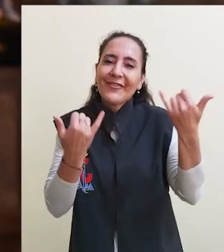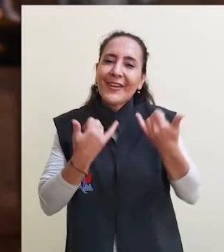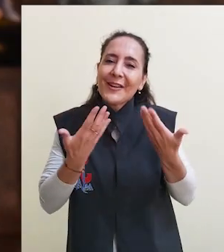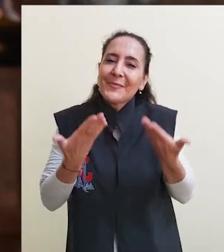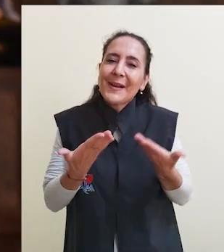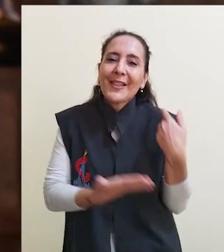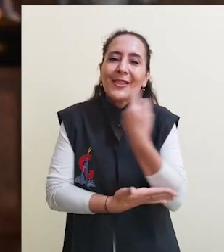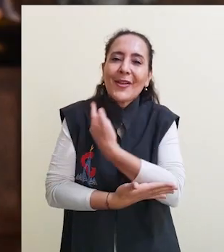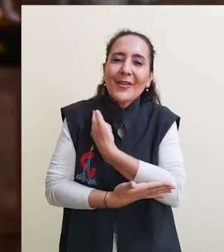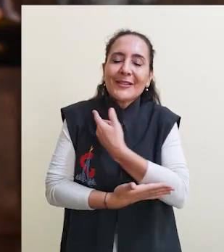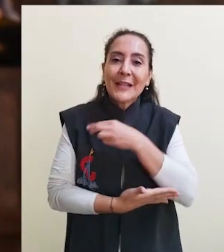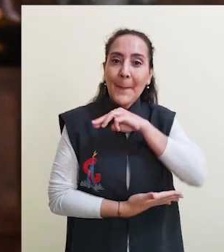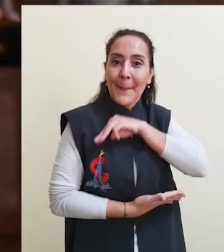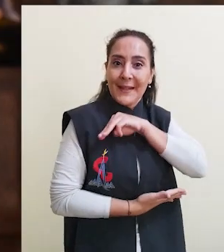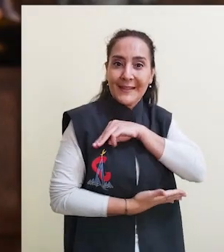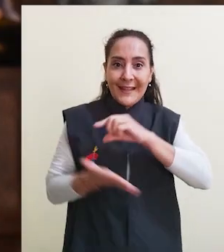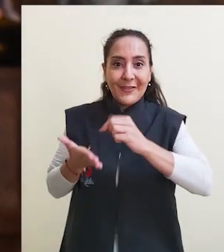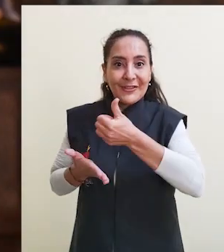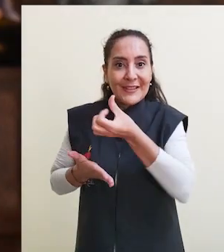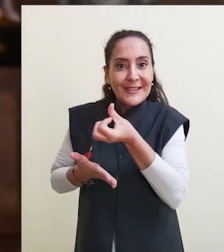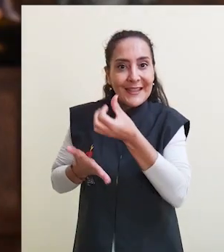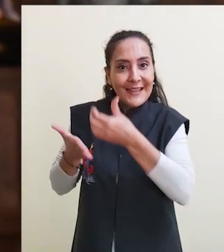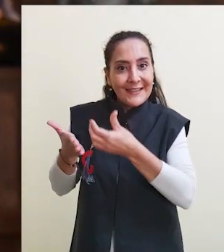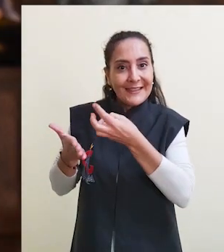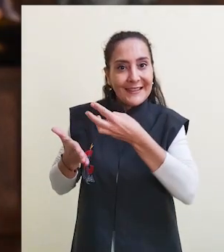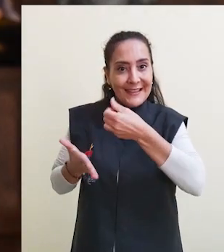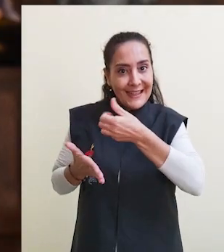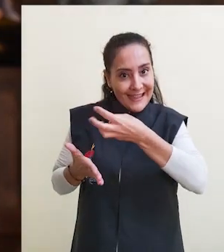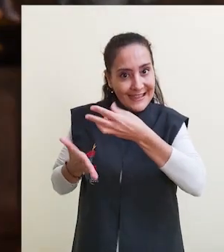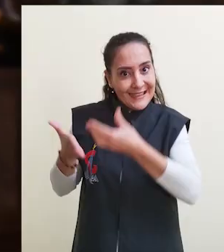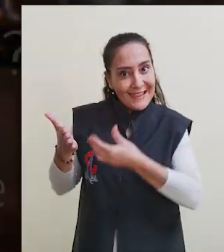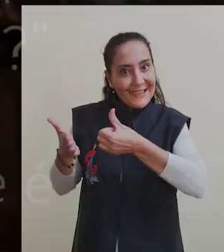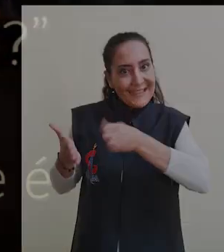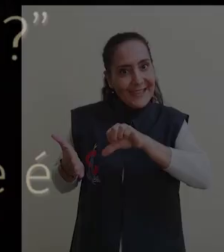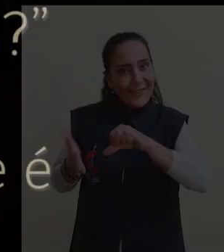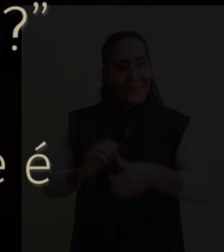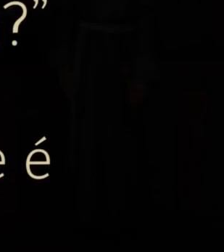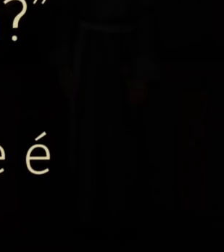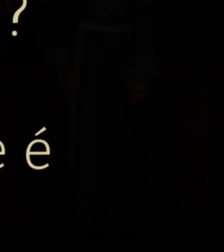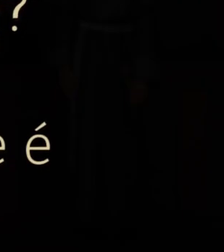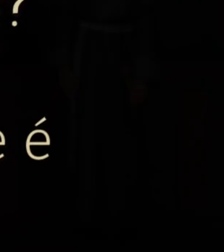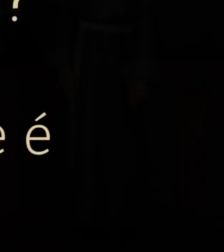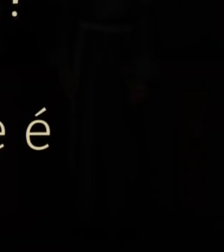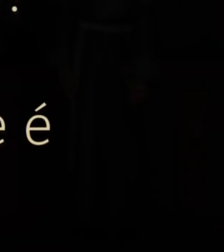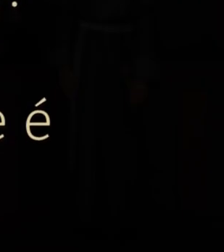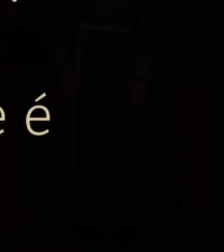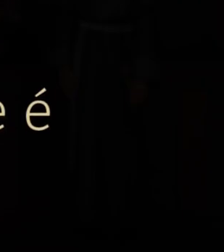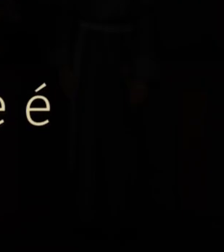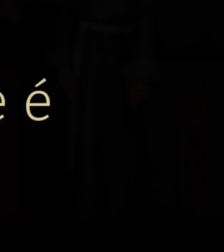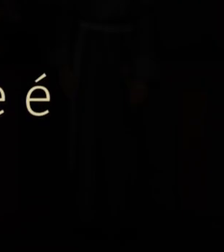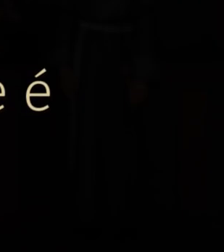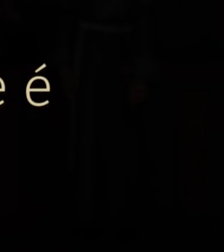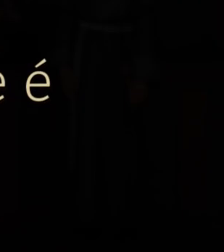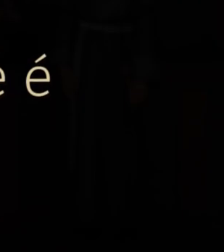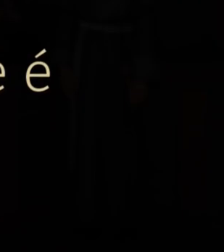nós Mateus capítulo 16, versículos de 13 a 19, e diz assim: Naquele tempo, Jesus foi